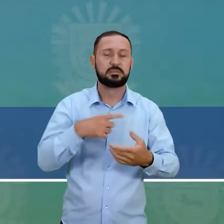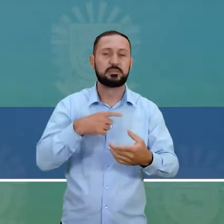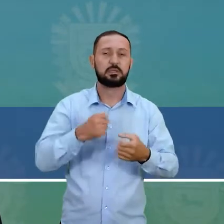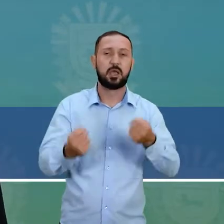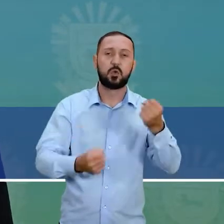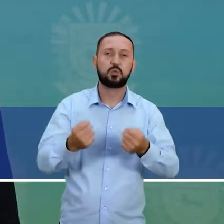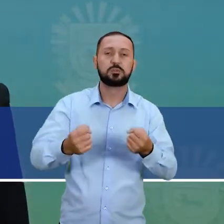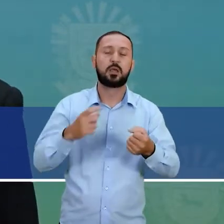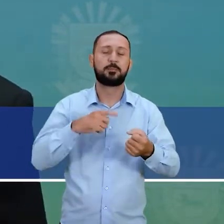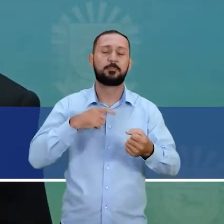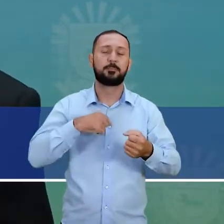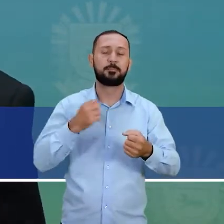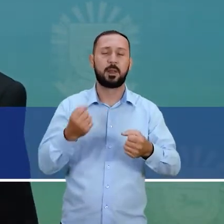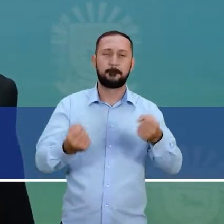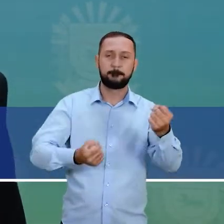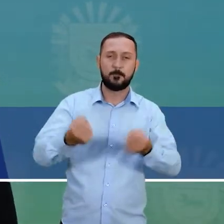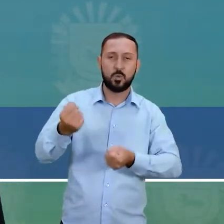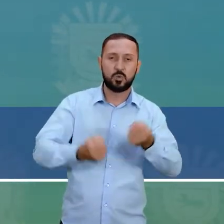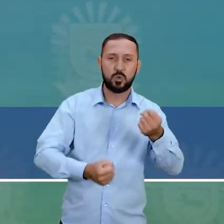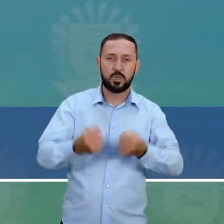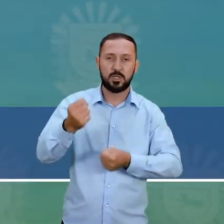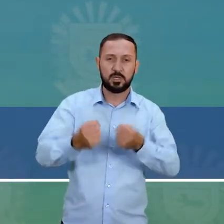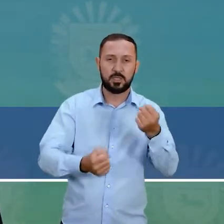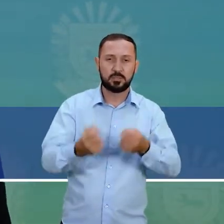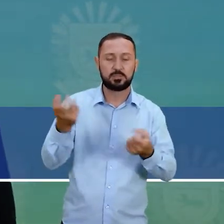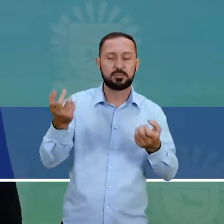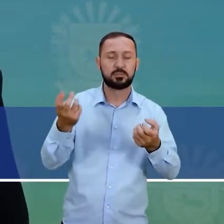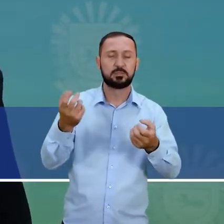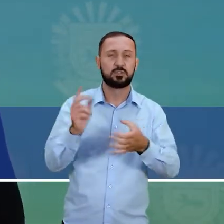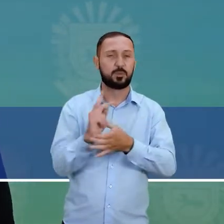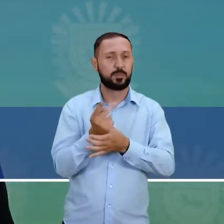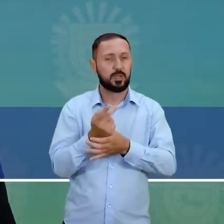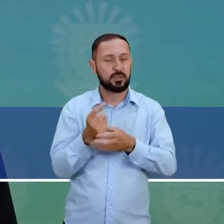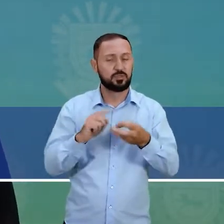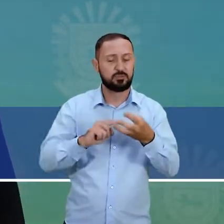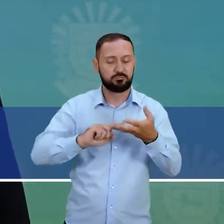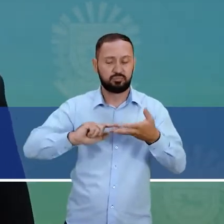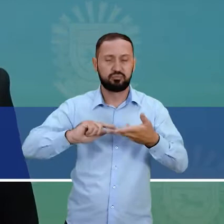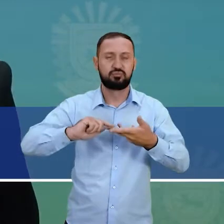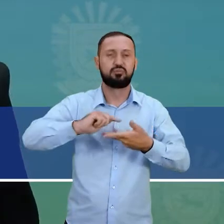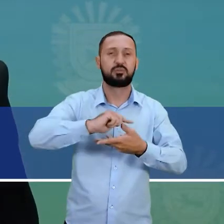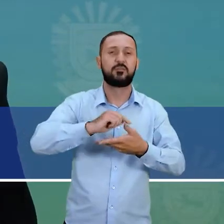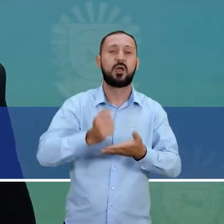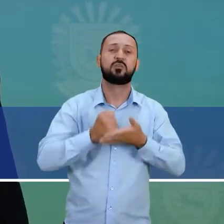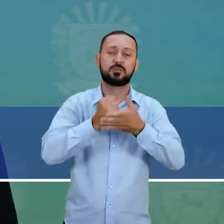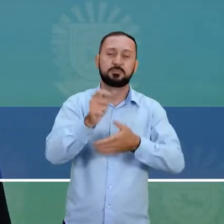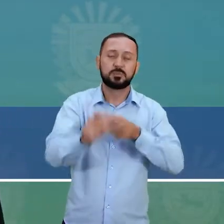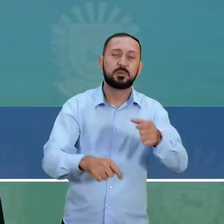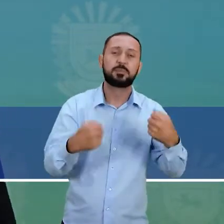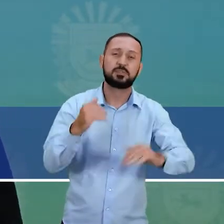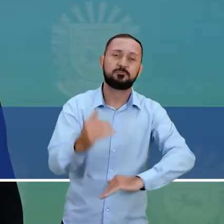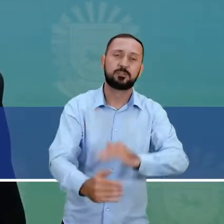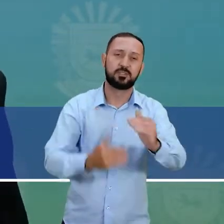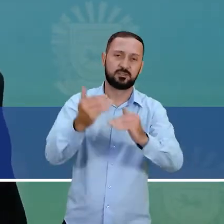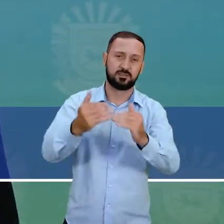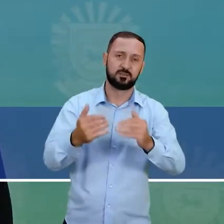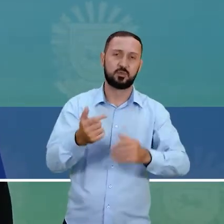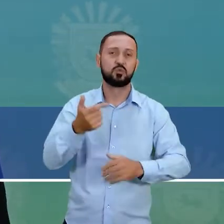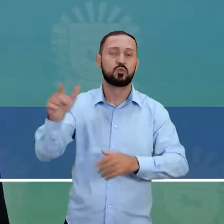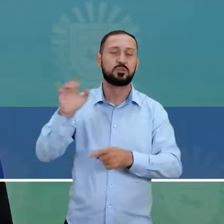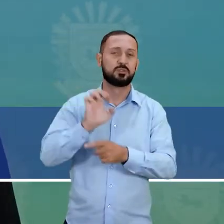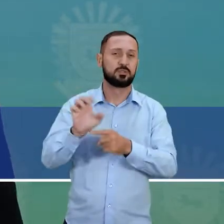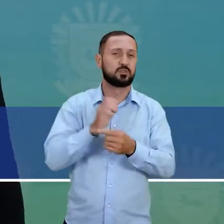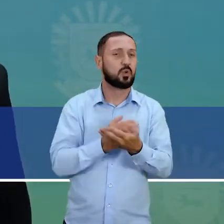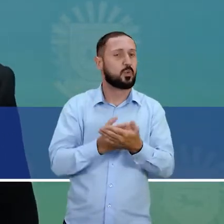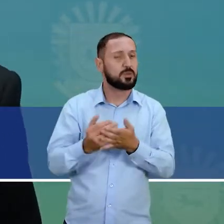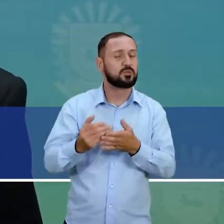taxista, motoristas de aplicativo, motoristas particulares. Então isso pode ajudar uma série de pessoas que precisam crescer na vida. Então